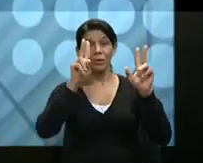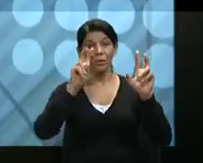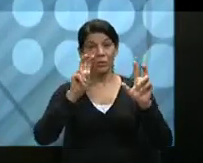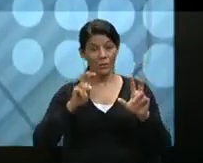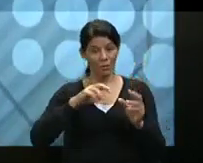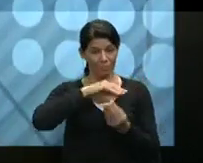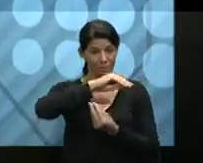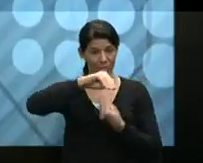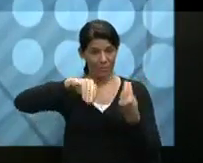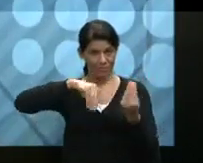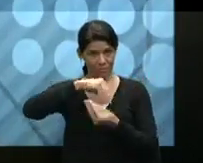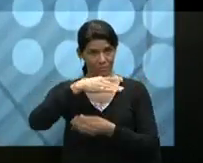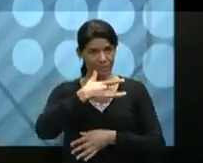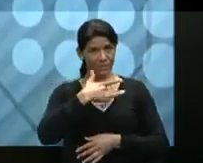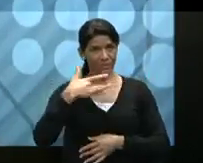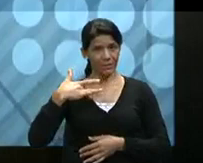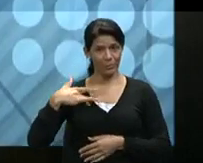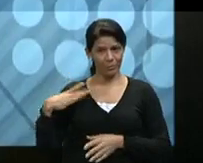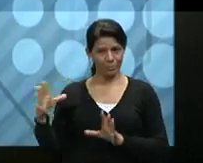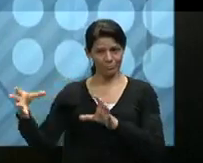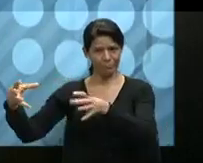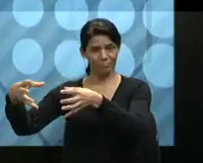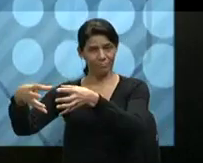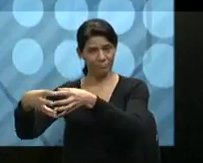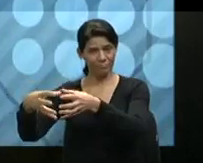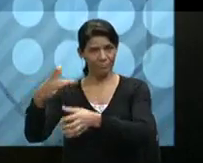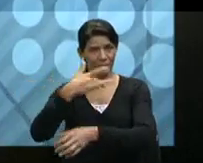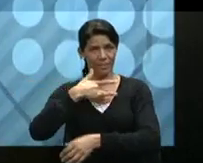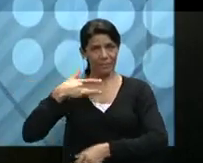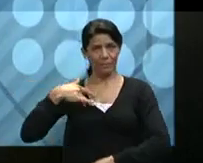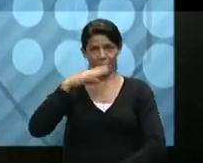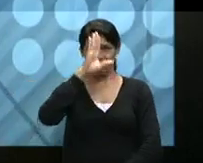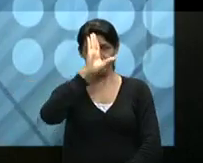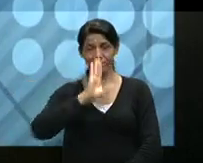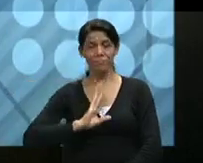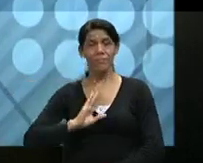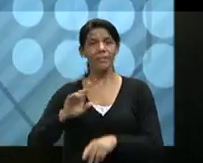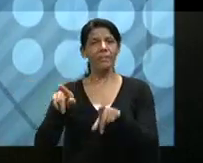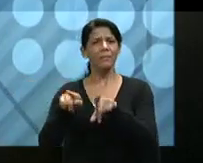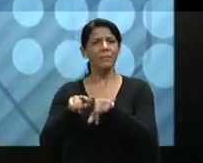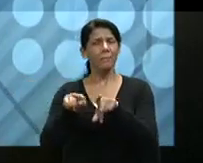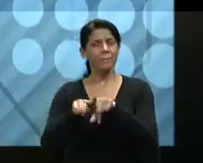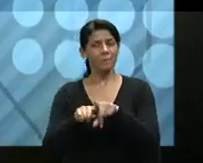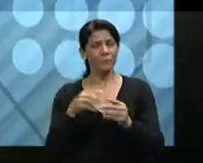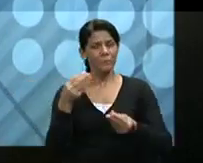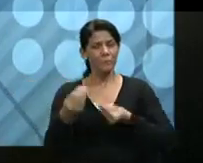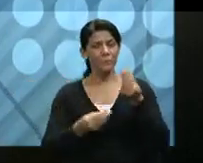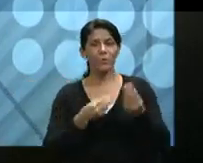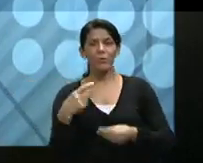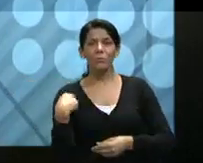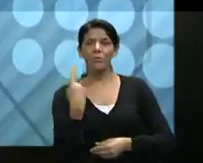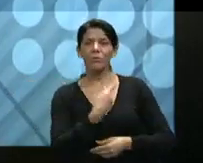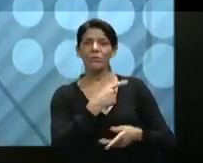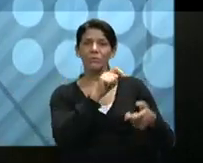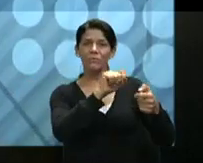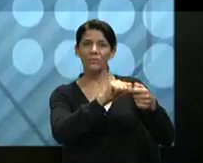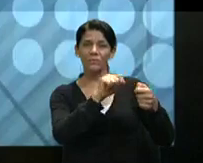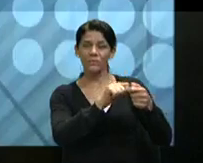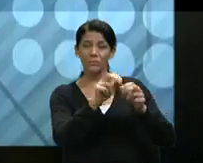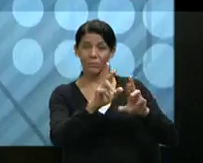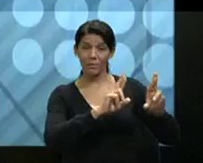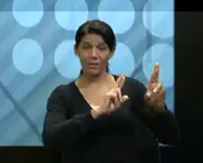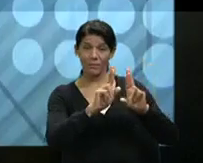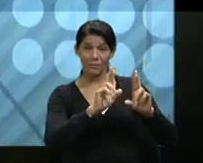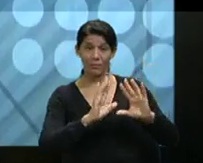que envolve a saúde coletiva, a saúde pública e como nós faremos uma